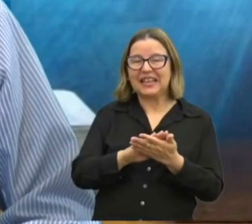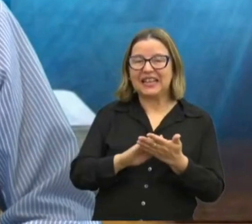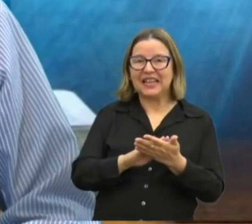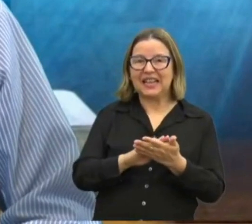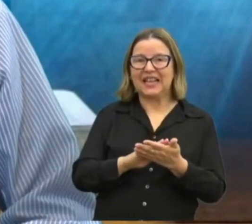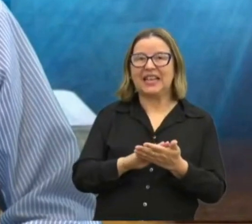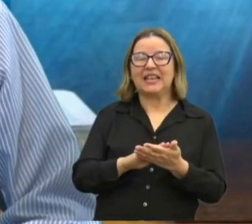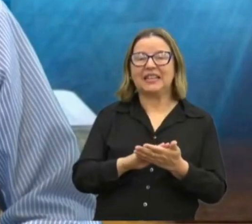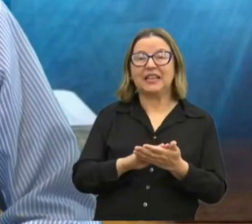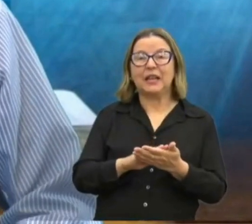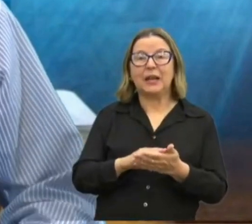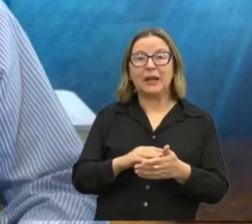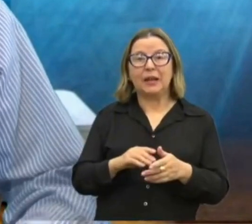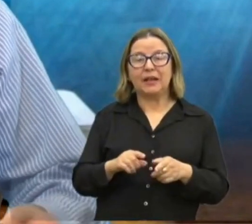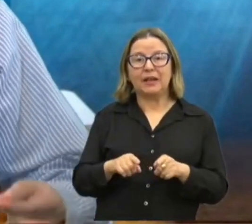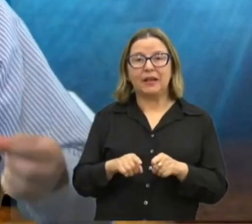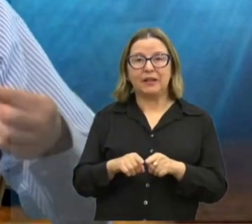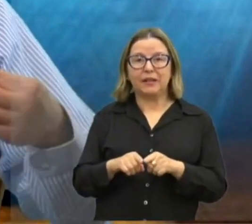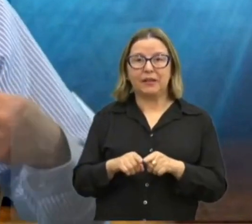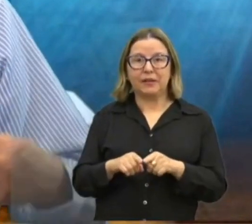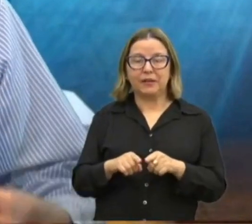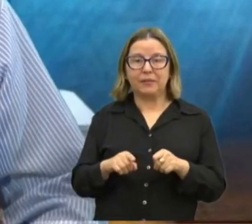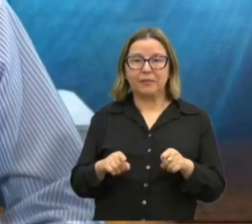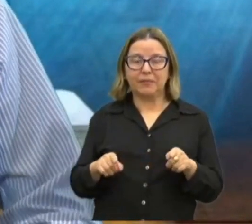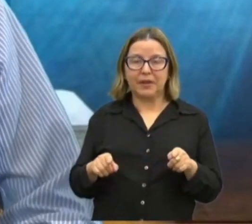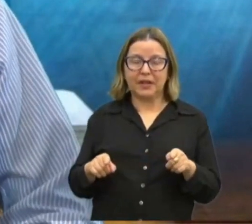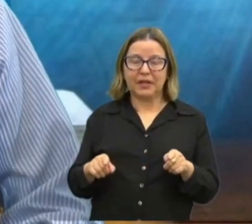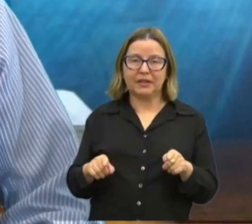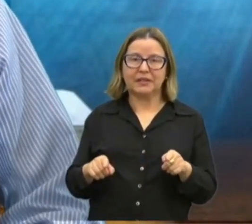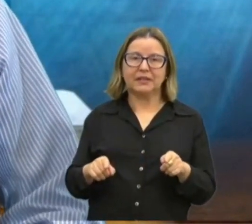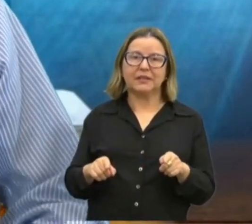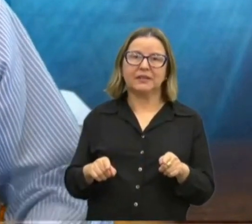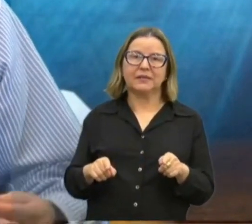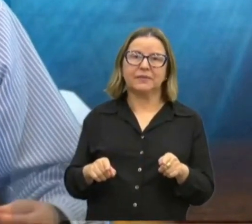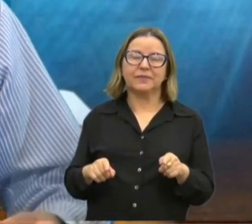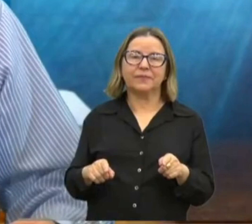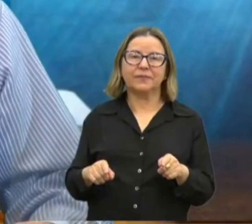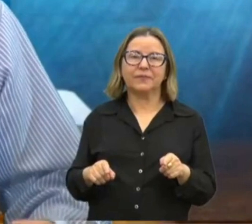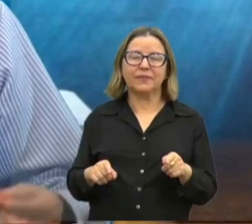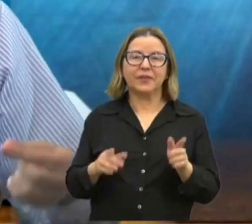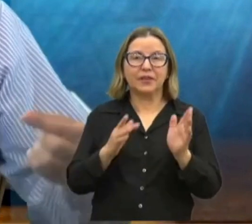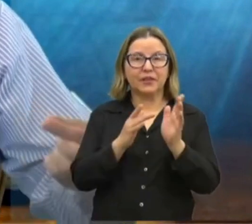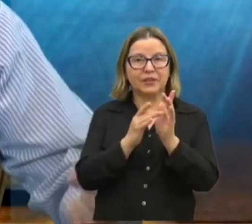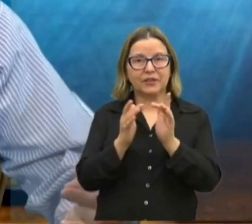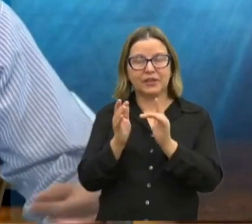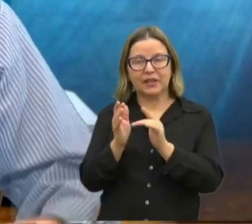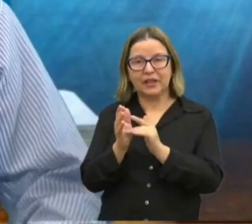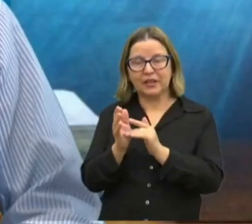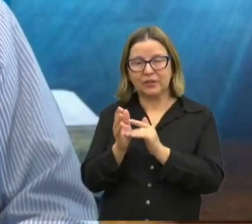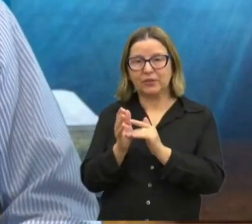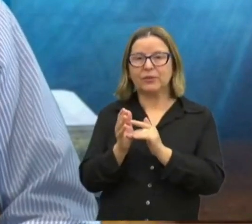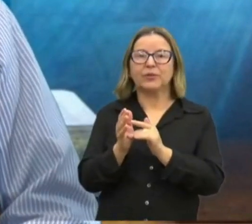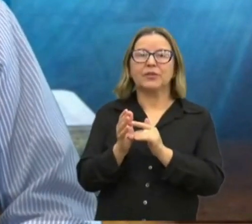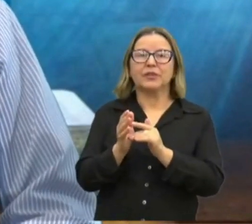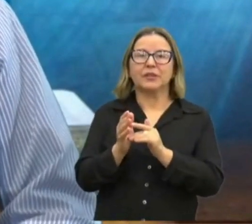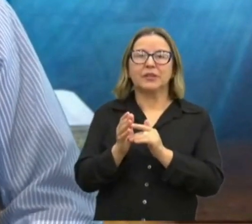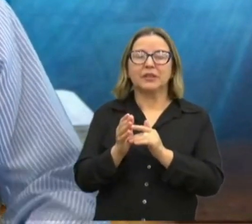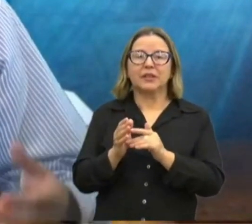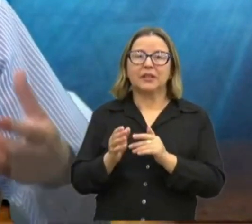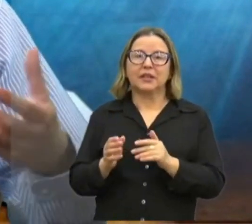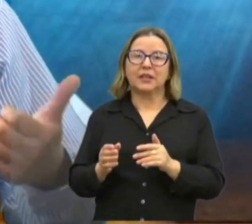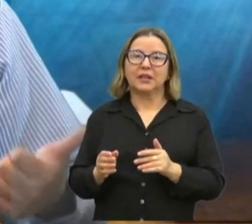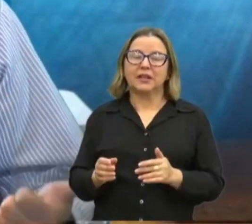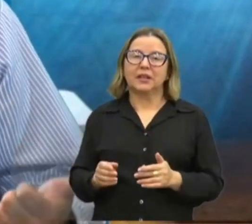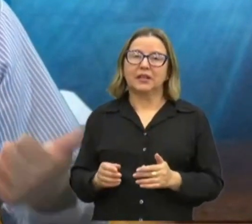deixou que tudo quanto deveria recair sobre nós, sobre aqueles que creem em Jesus,